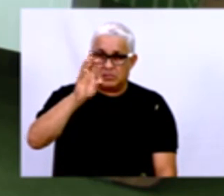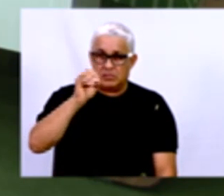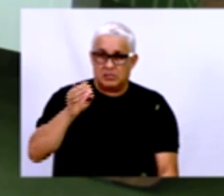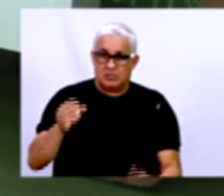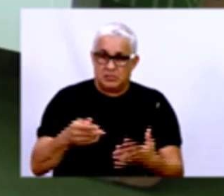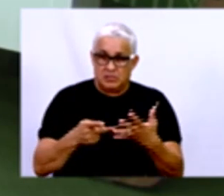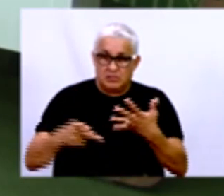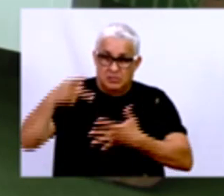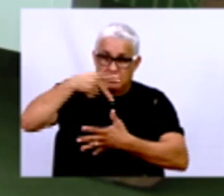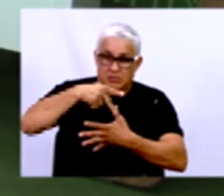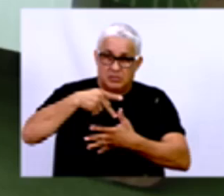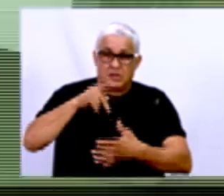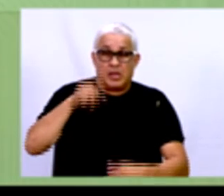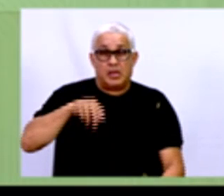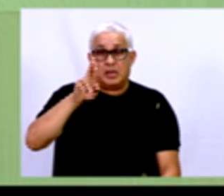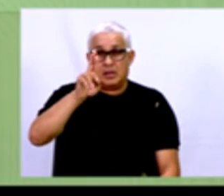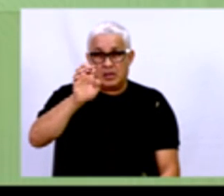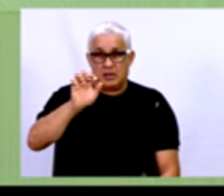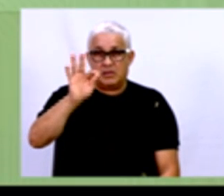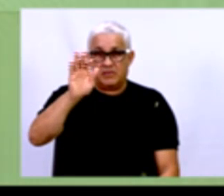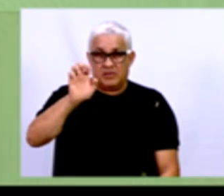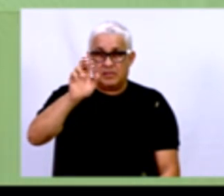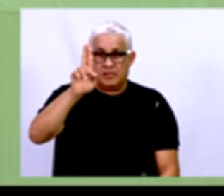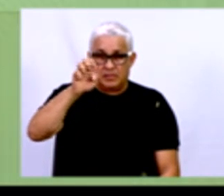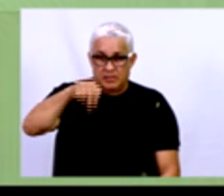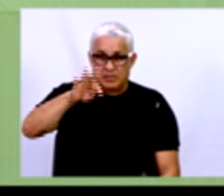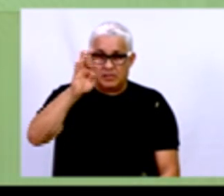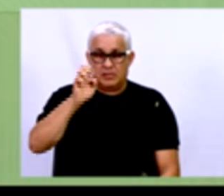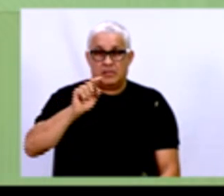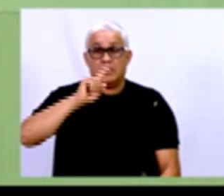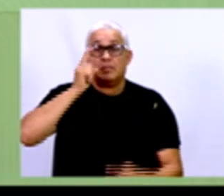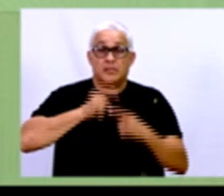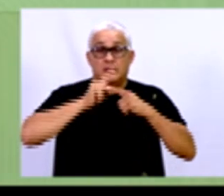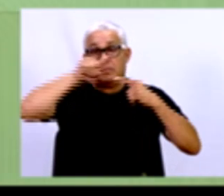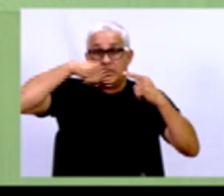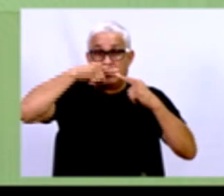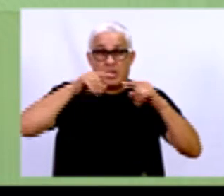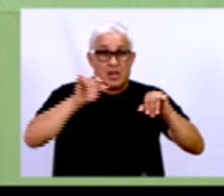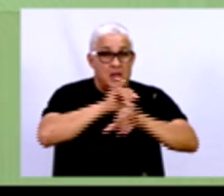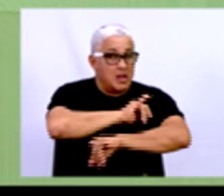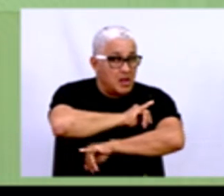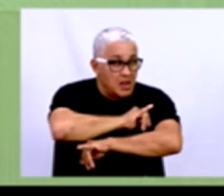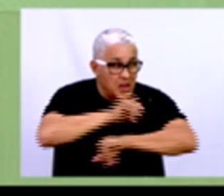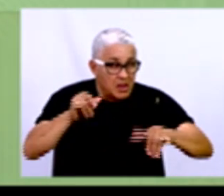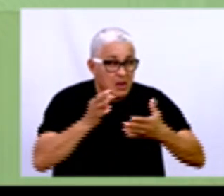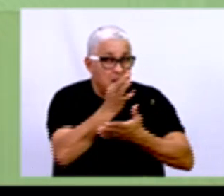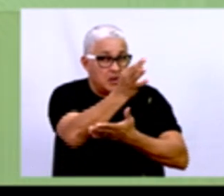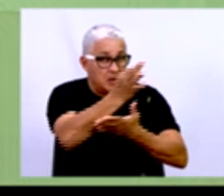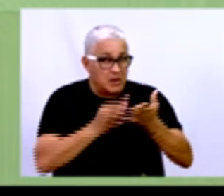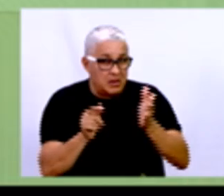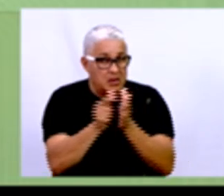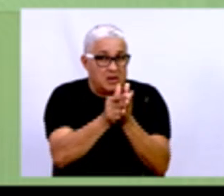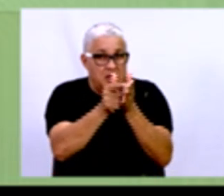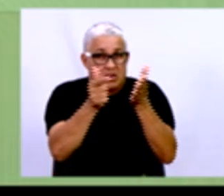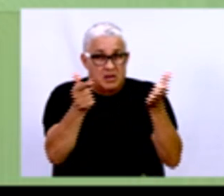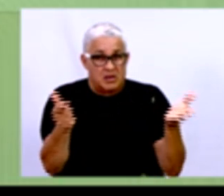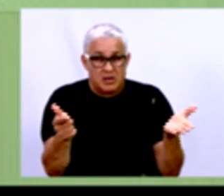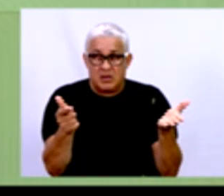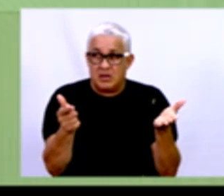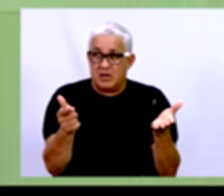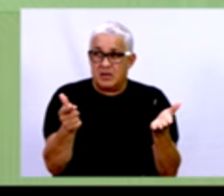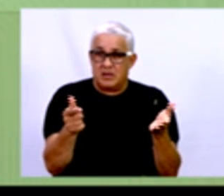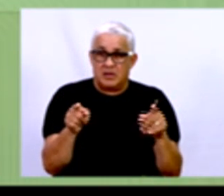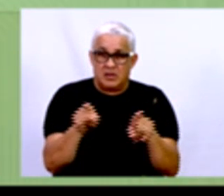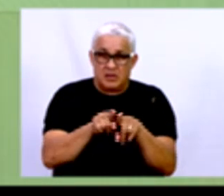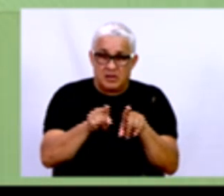O referente, porque o objetivo é informar. Nós temos aí um texto, né, jornalístico. E